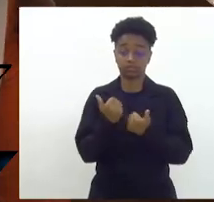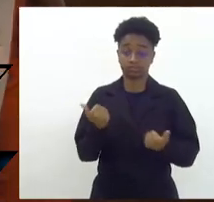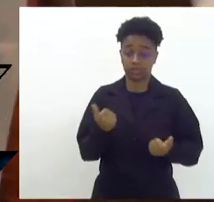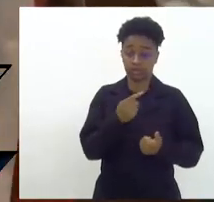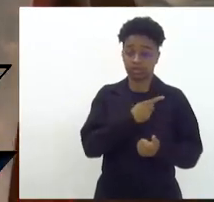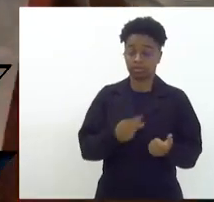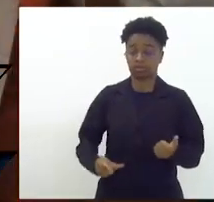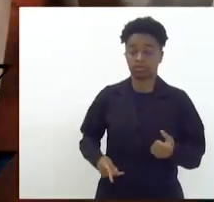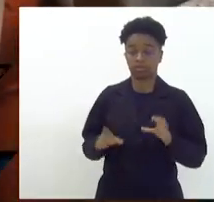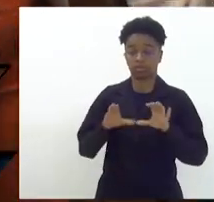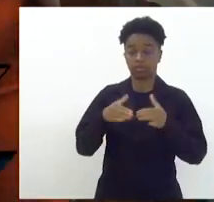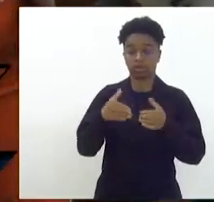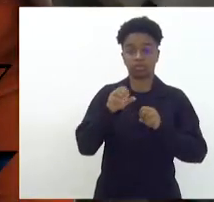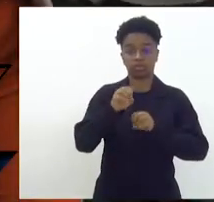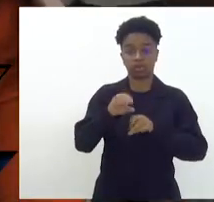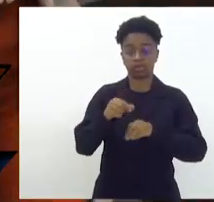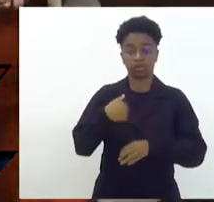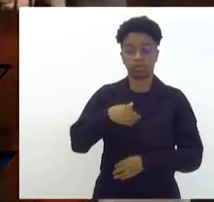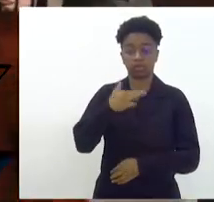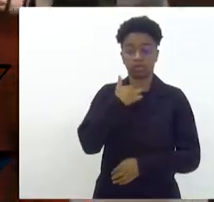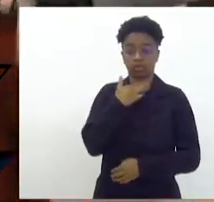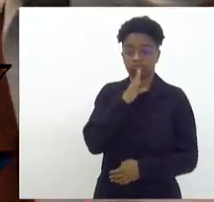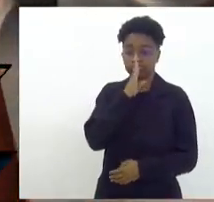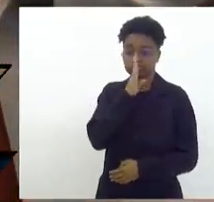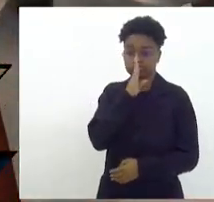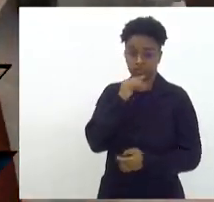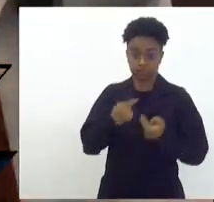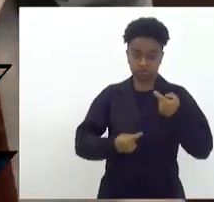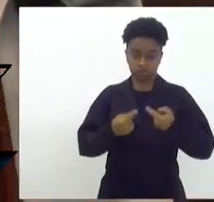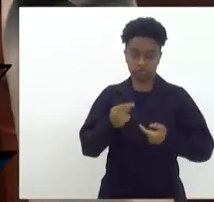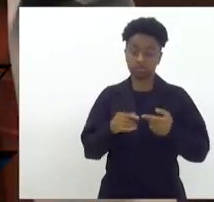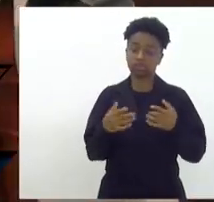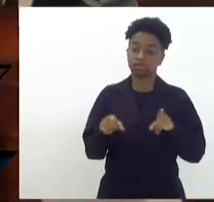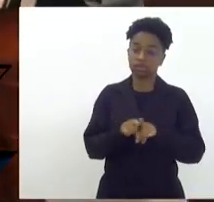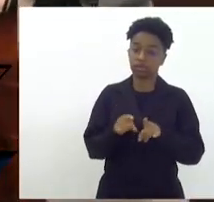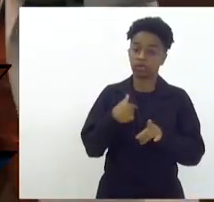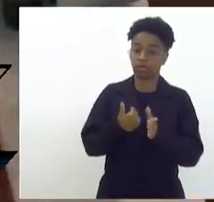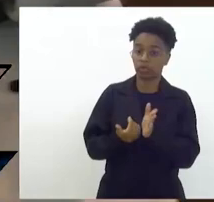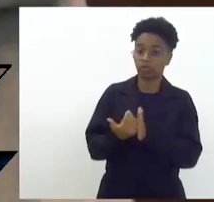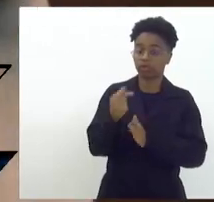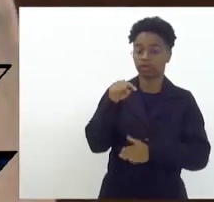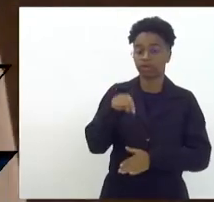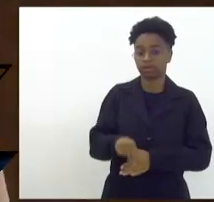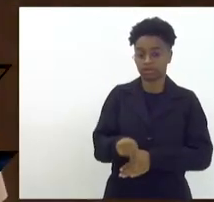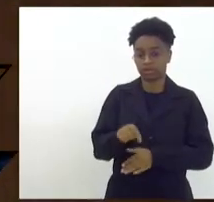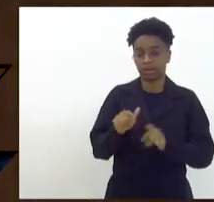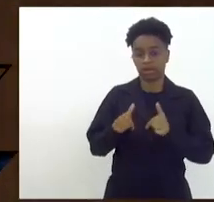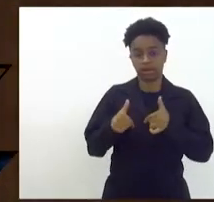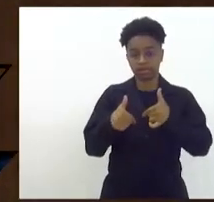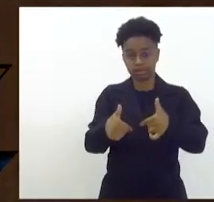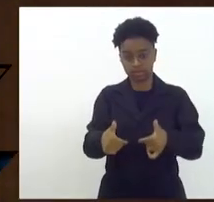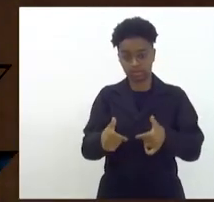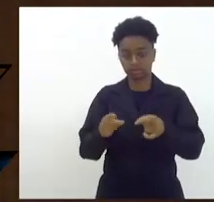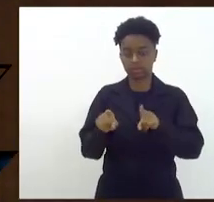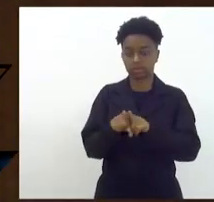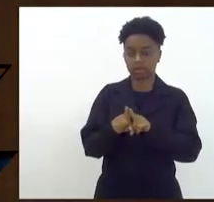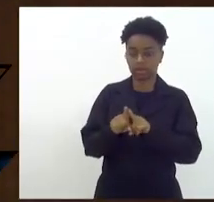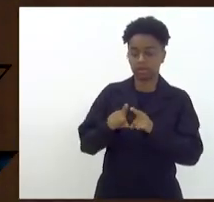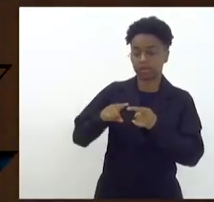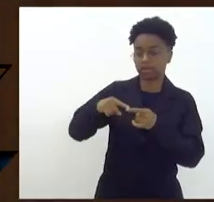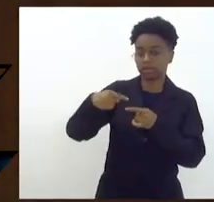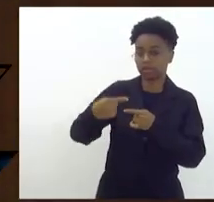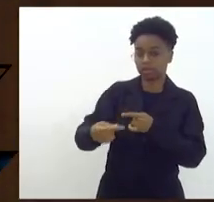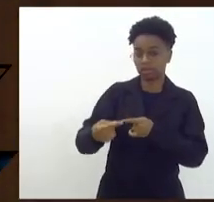eu não posso me furtar desse debate e quero que dá início a essa ação na próxima sessão